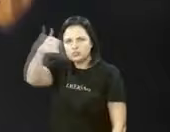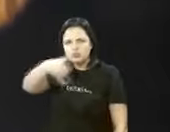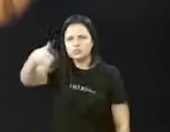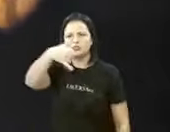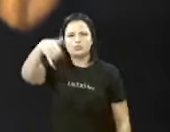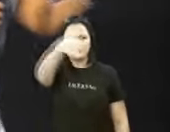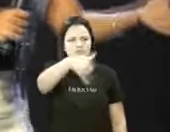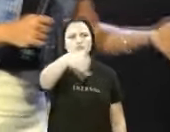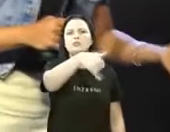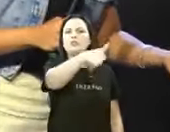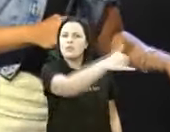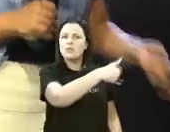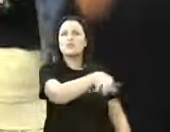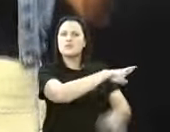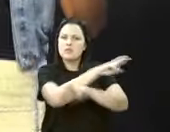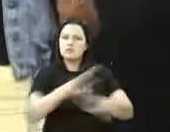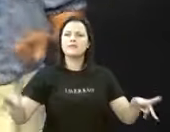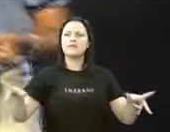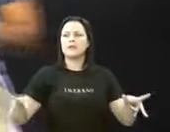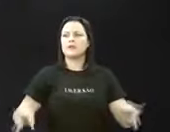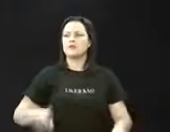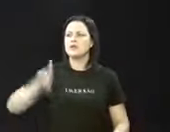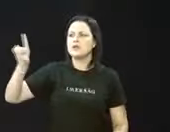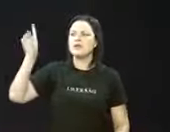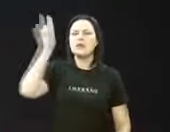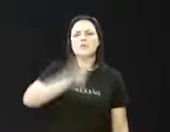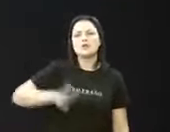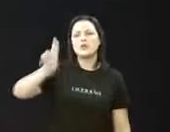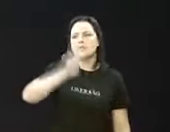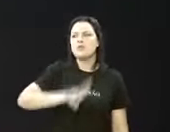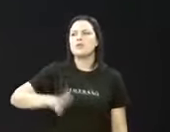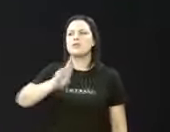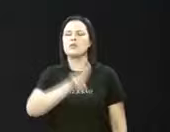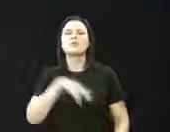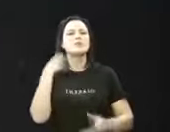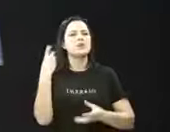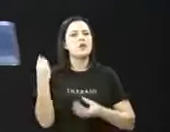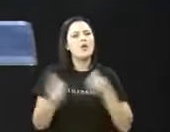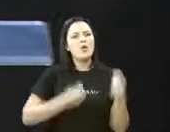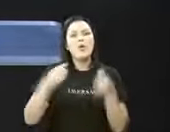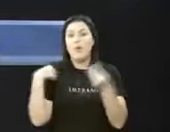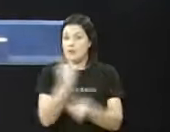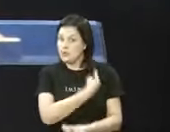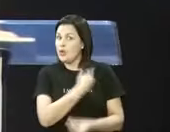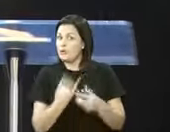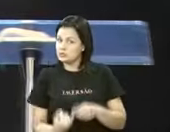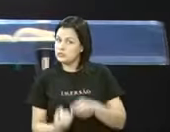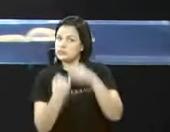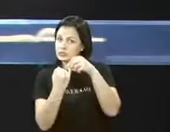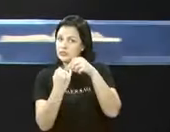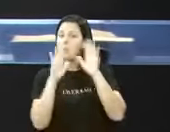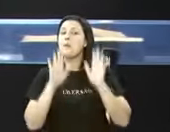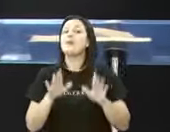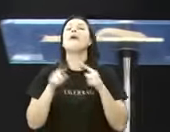nossas peculiaridades. Deus utiliza a maneira como somos únicos para manifestar em quem nós somos